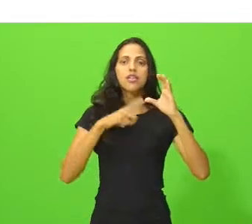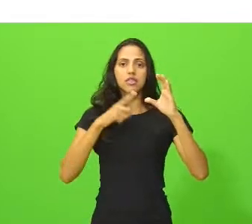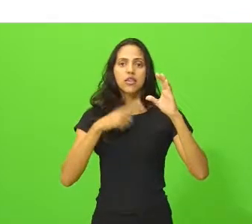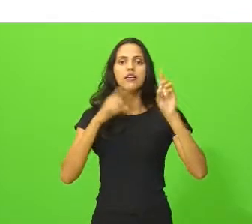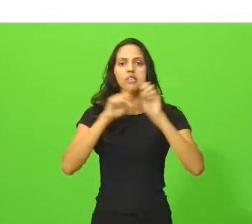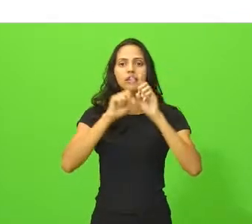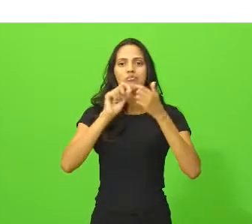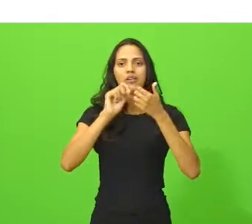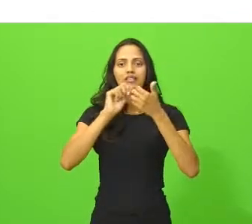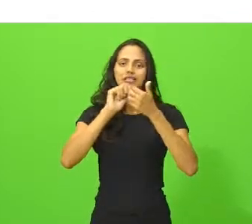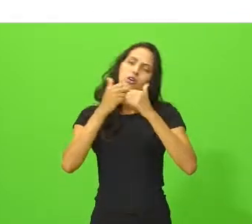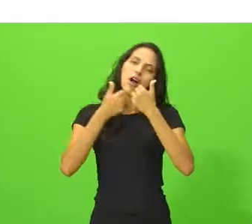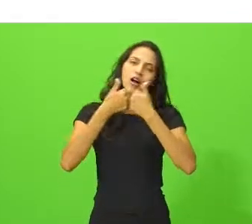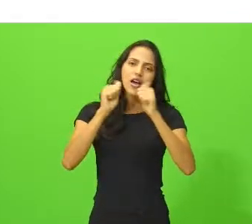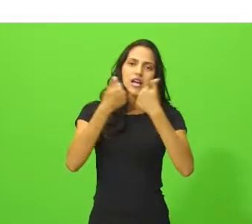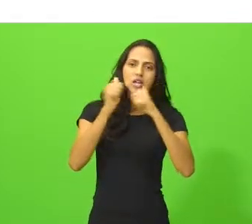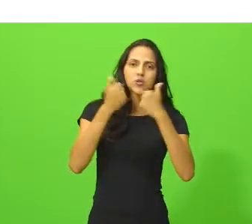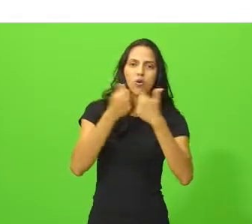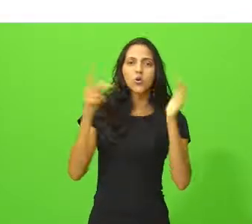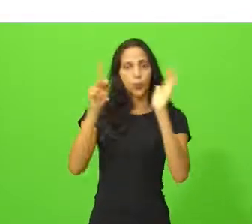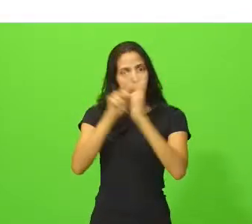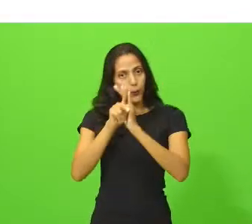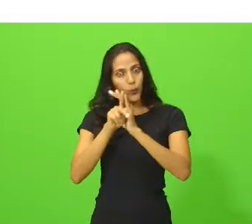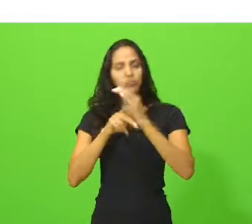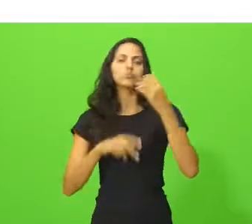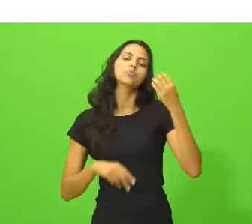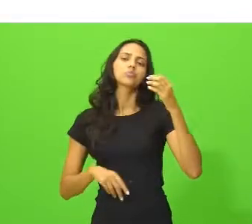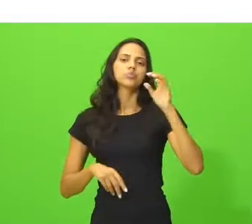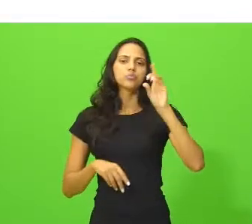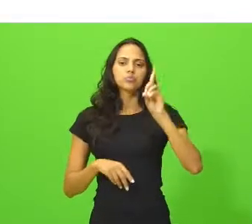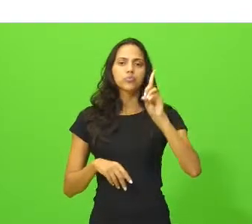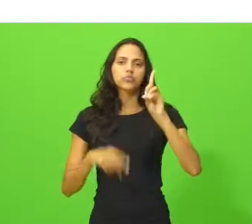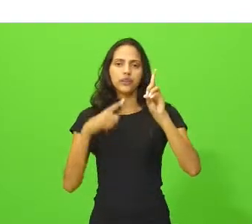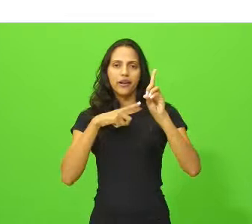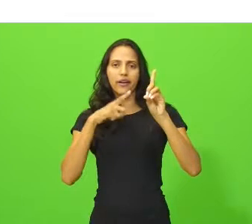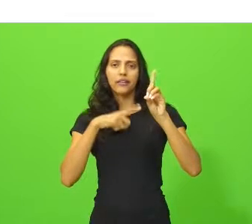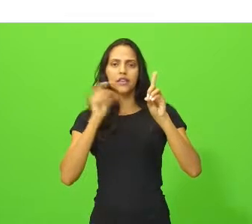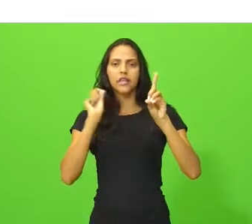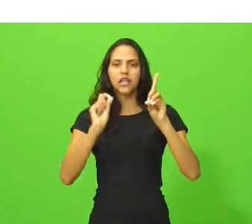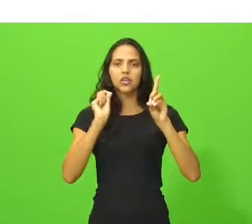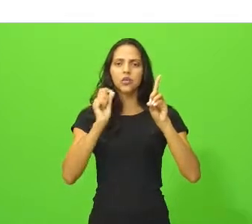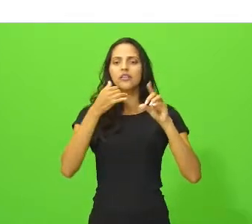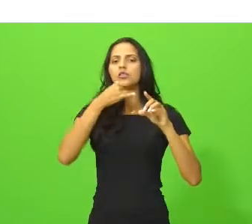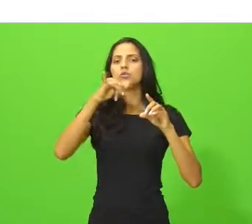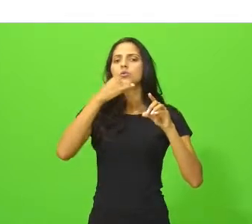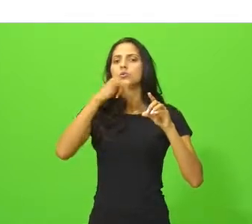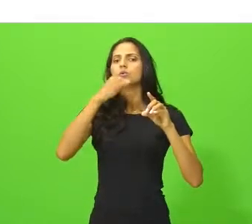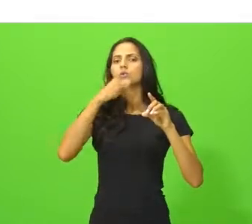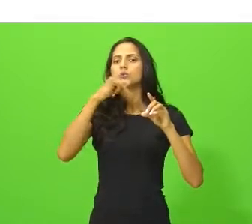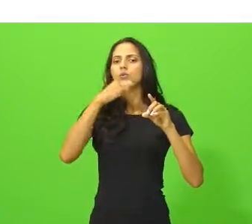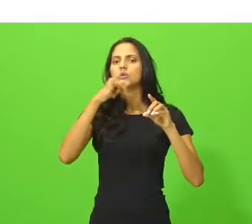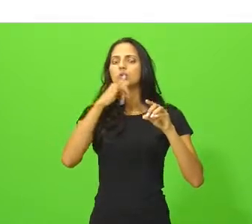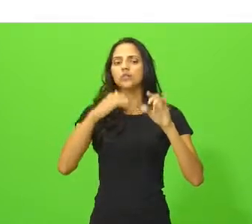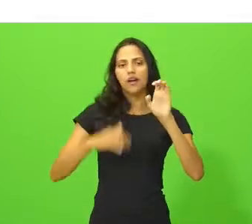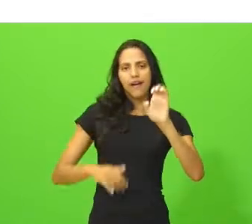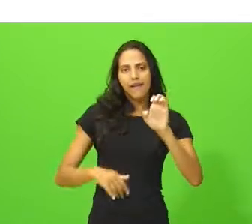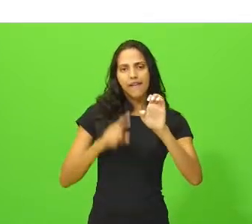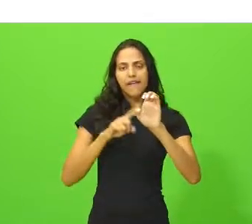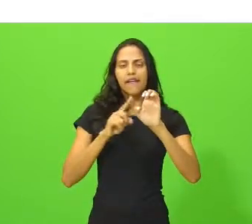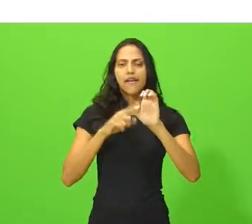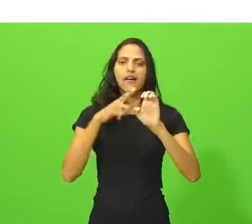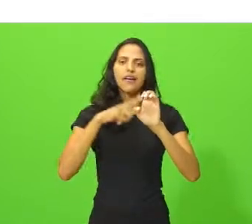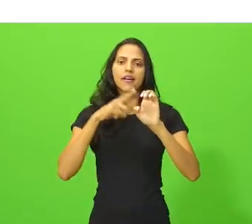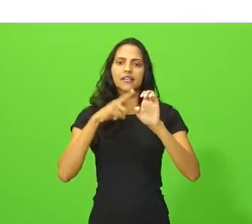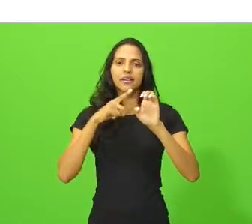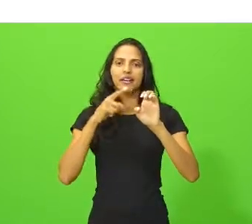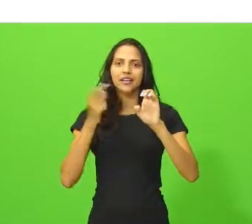sistema de transporte articulado. Letra D, diversifica a matriz de geração de energia. E letra E,